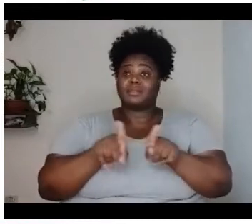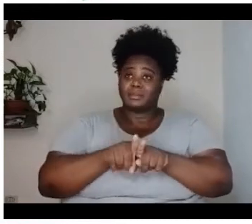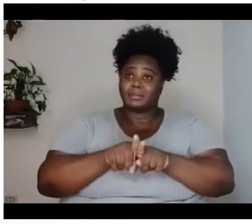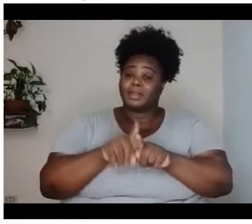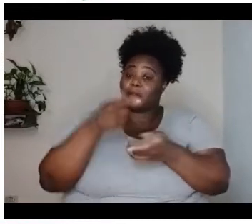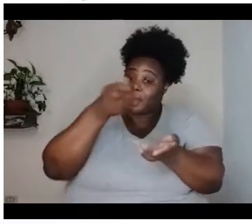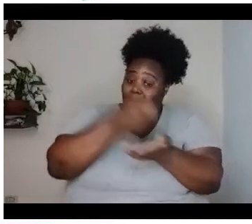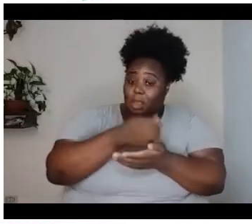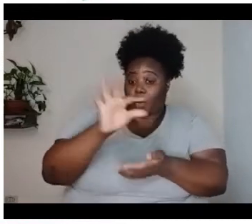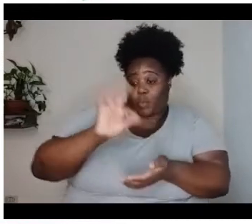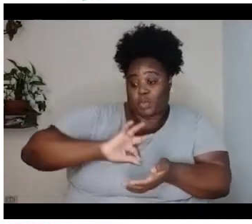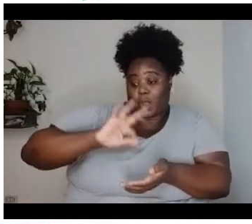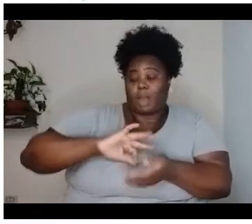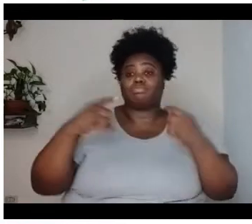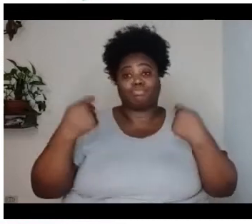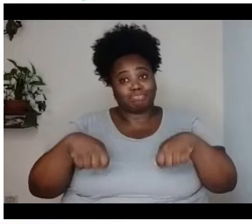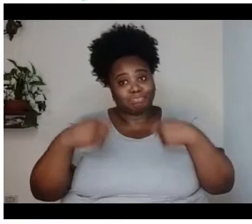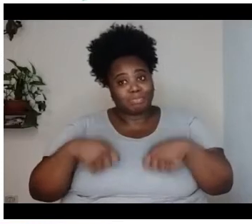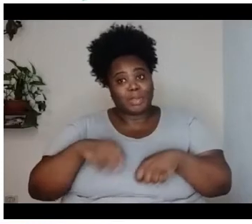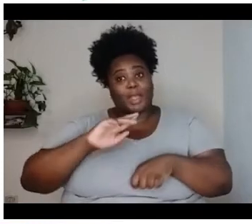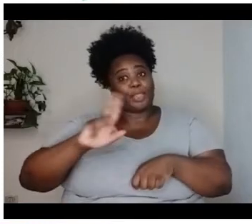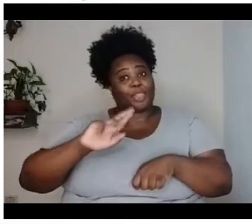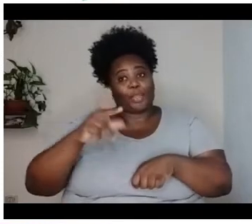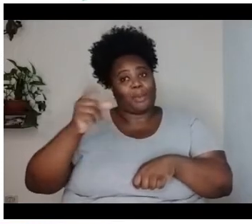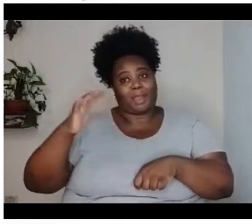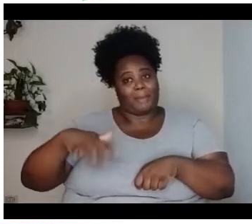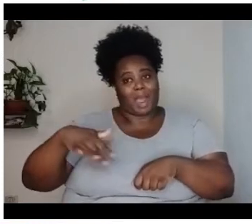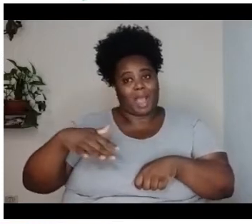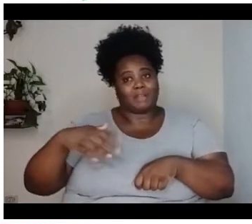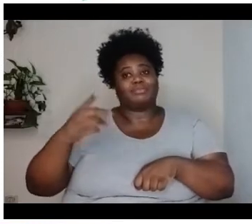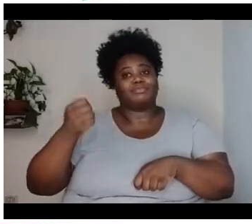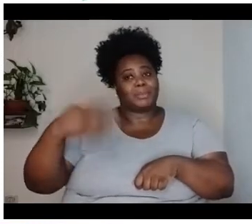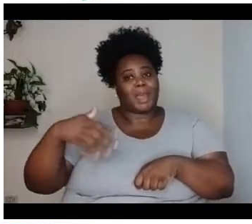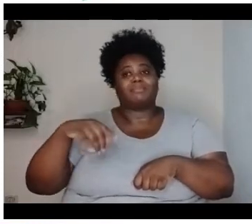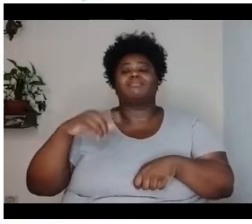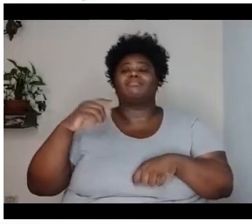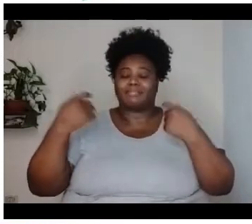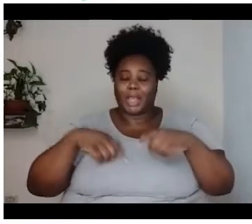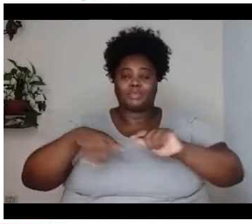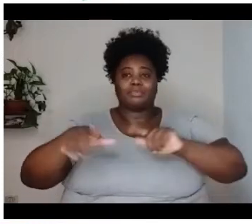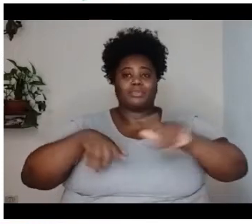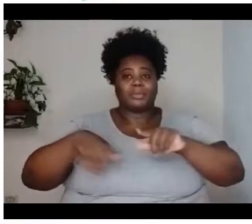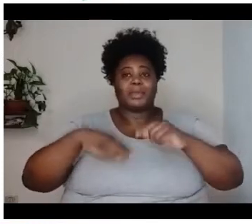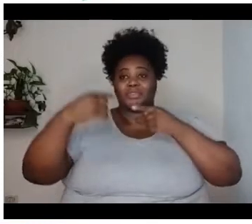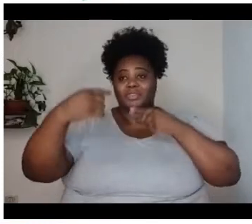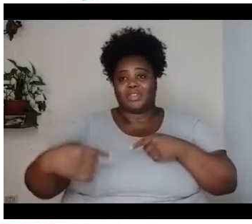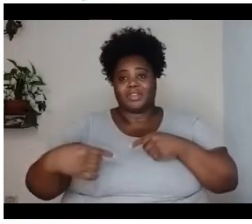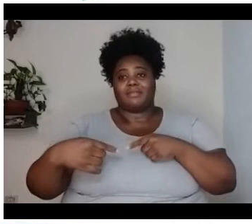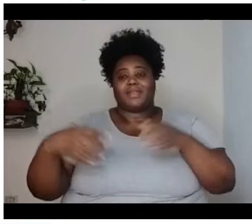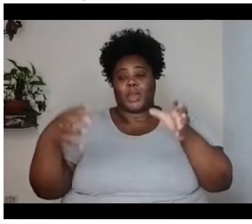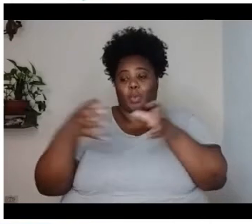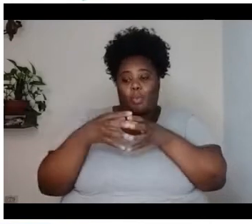recebendo por aquilo. Então, não é barato. Então, foi um trabalho realmente que foi o meu primeiro desafio, trabalhar com o